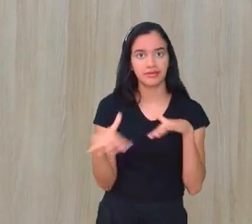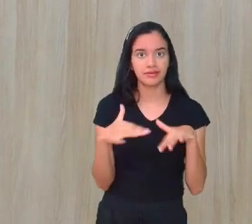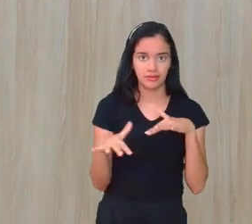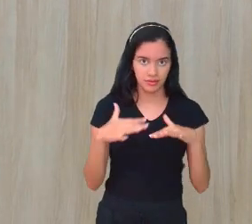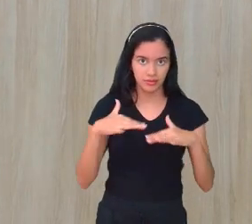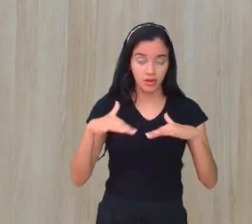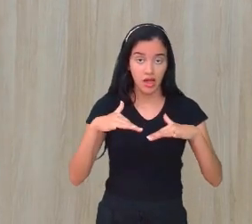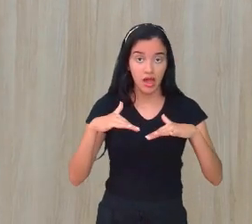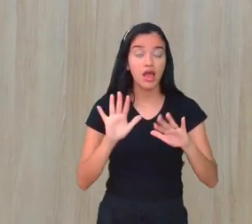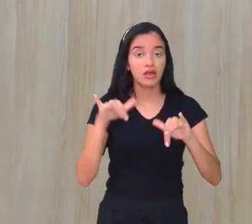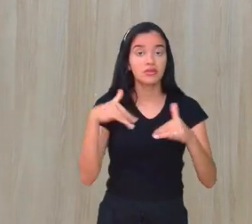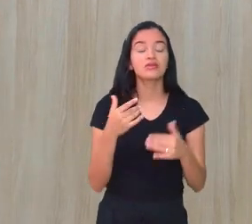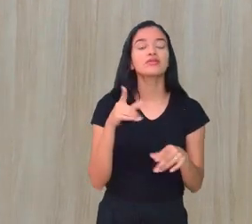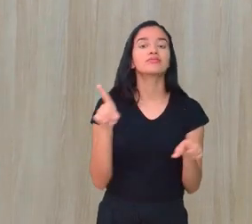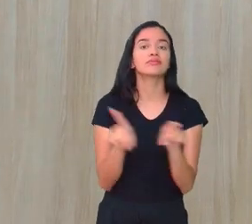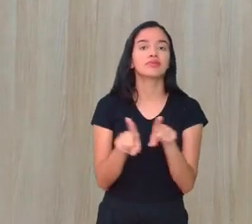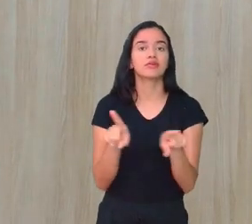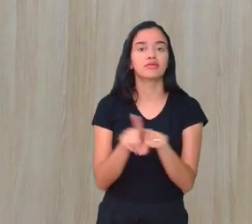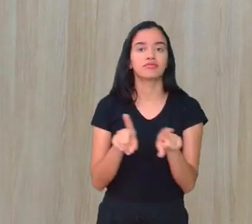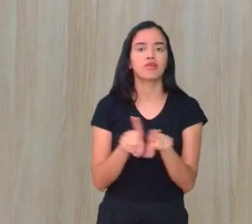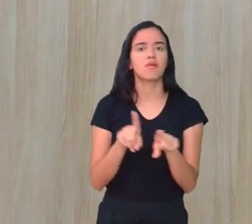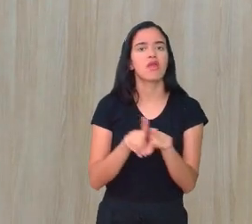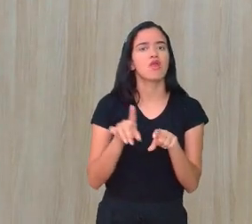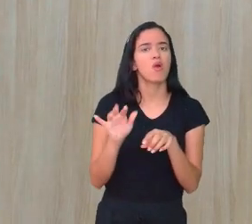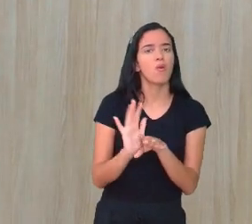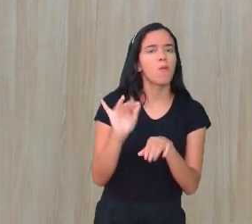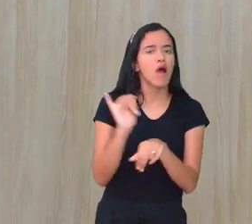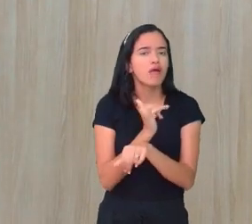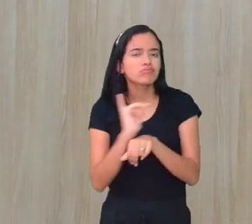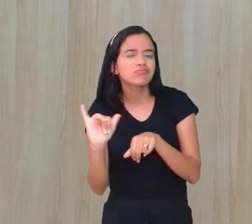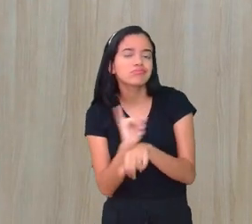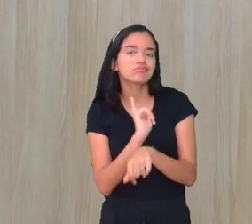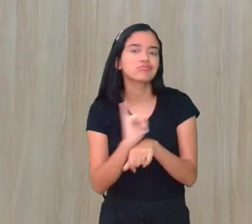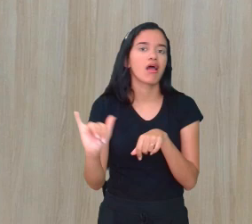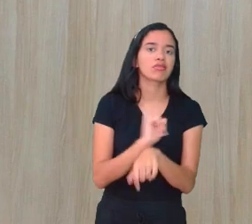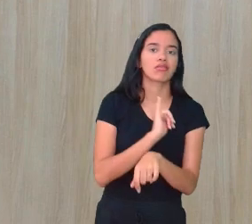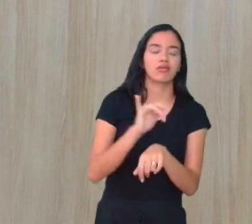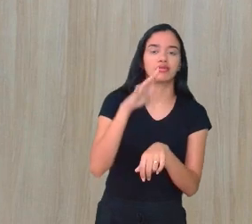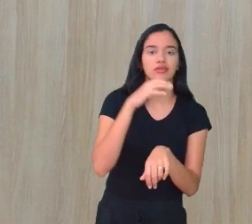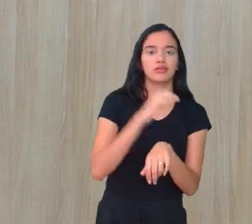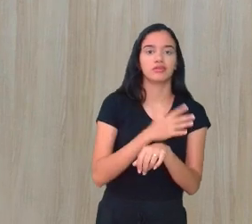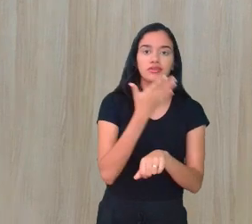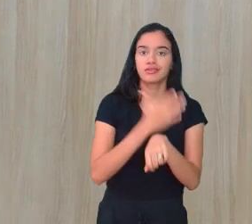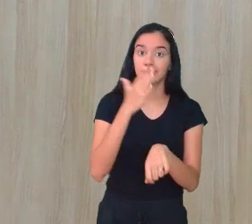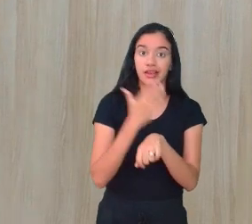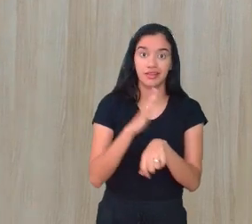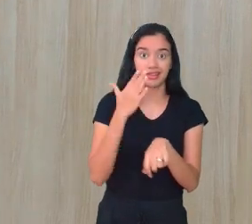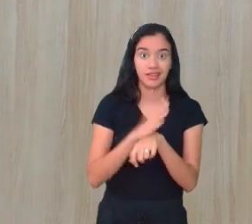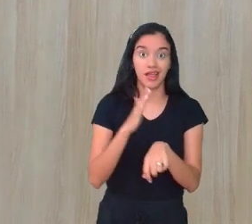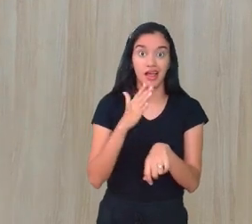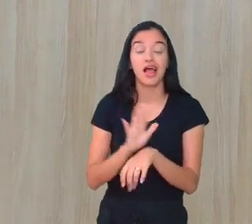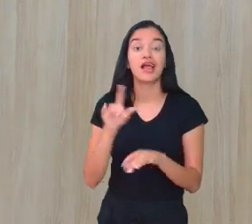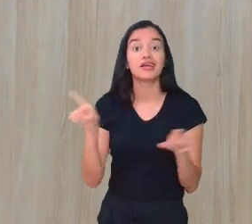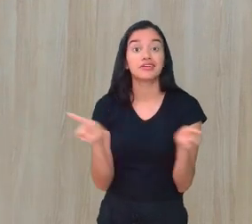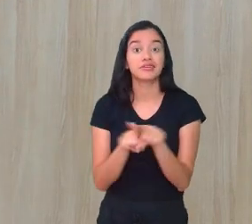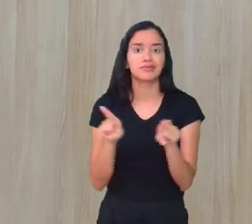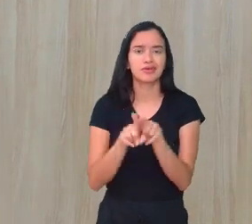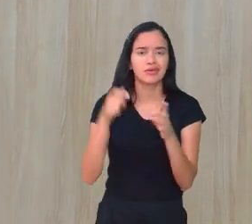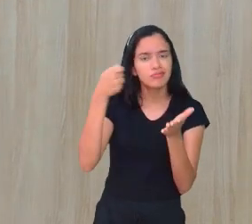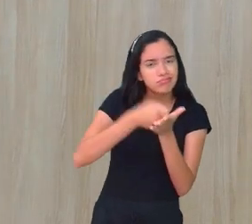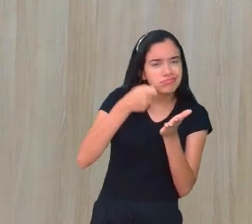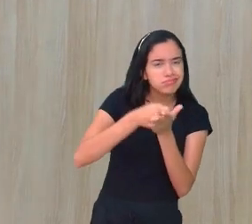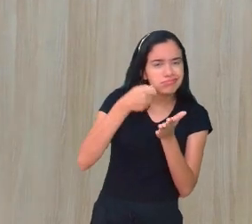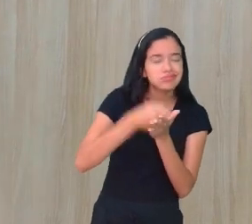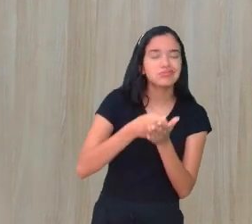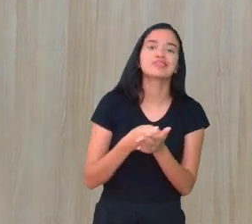Então, é aí também uma forma da gente treinar essa força, que inclusive está ligada à resistência, né? Mas a